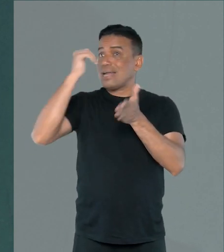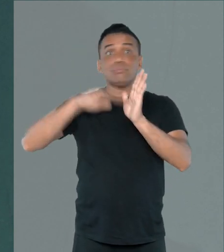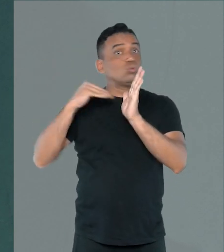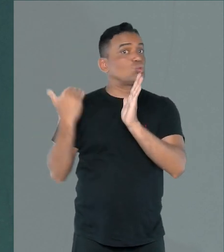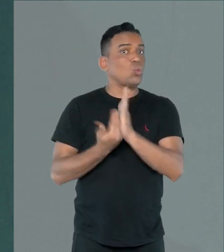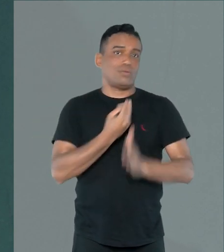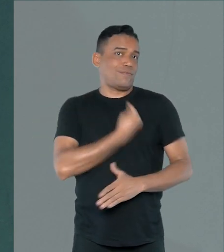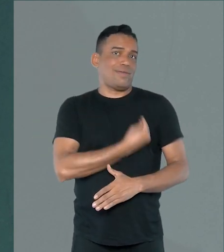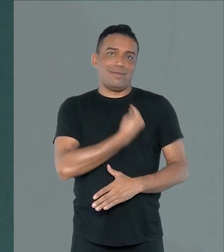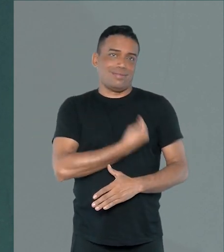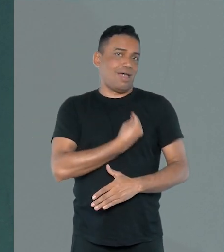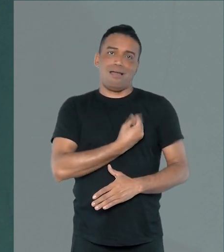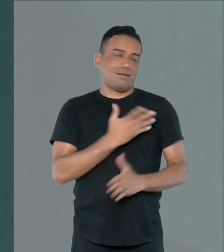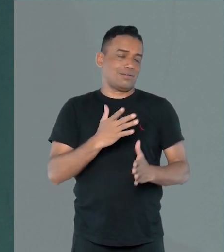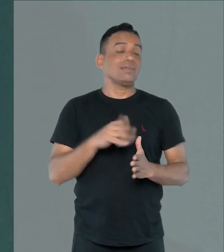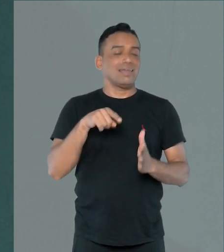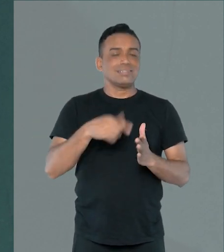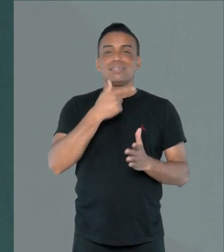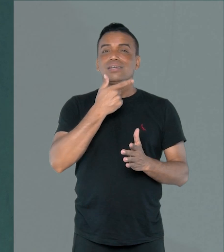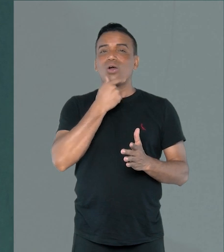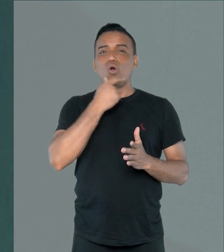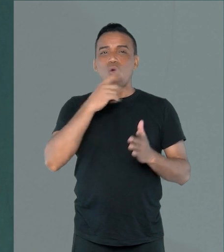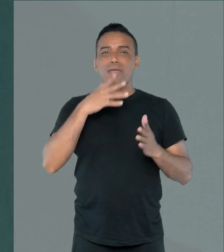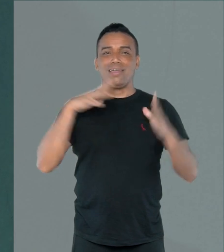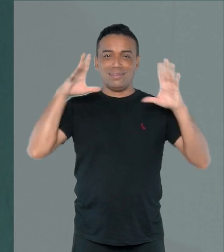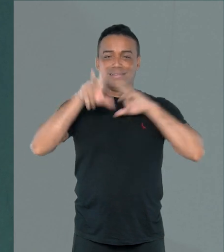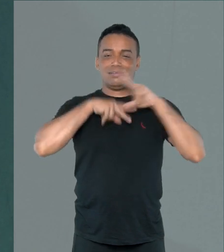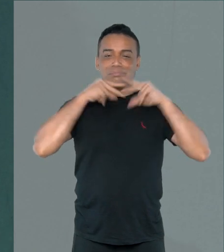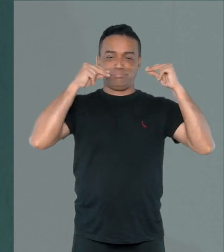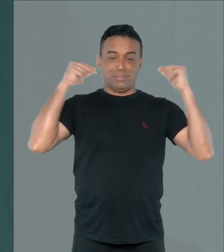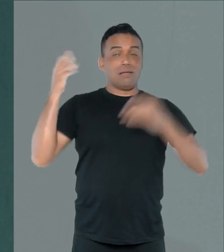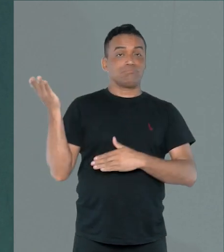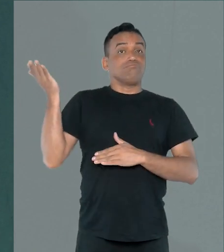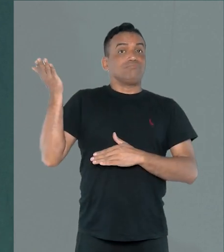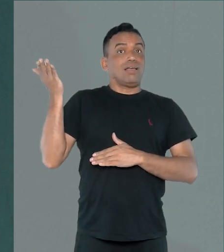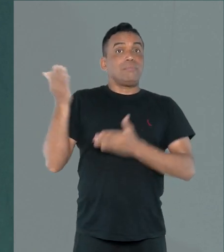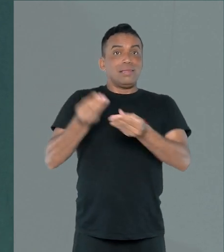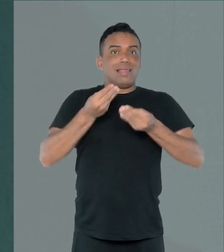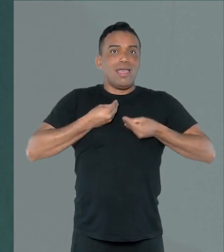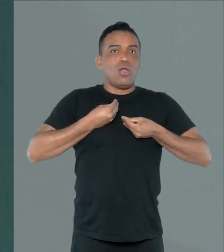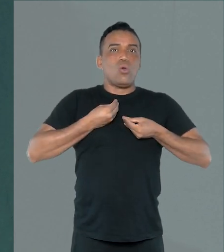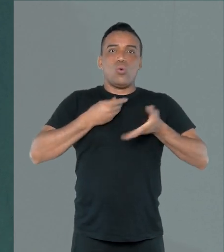das pessoas. Então, esse mordomo, que é o Latapia, eu fiquei com o diário dele, e a gente, através do olhar do mordomo, vai